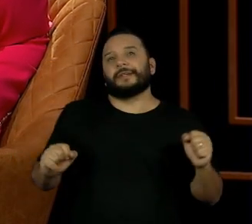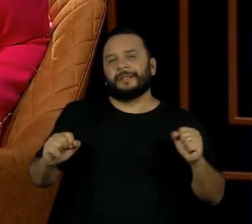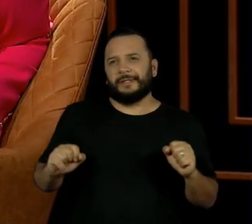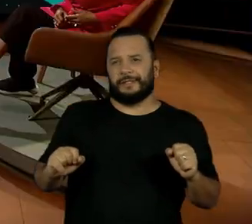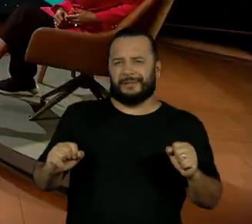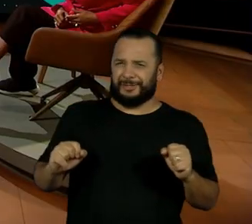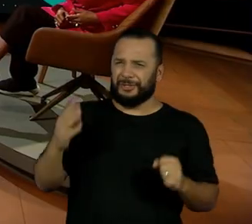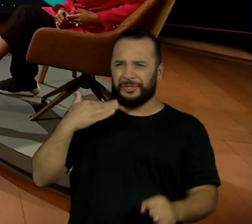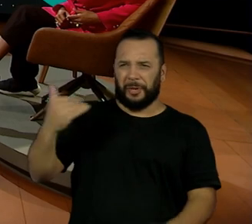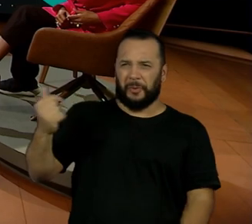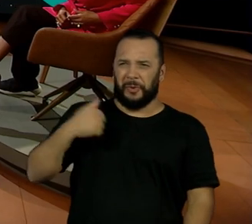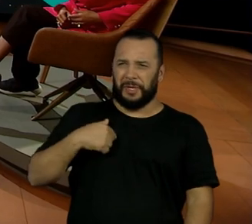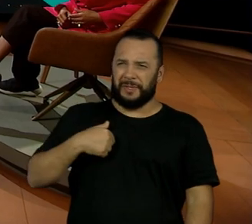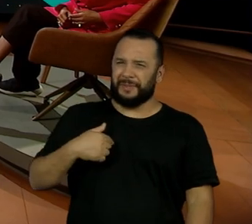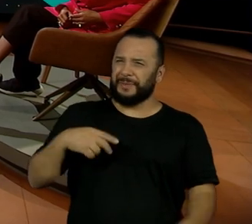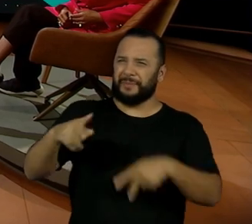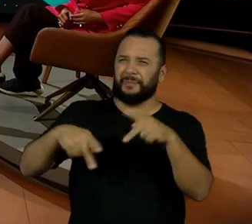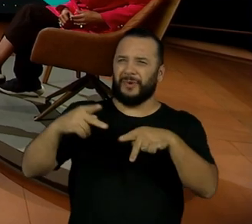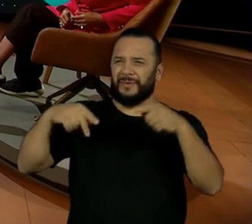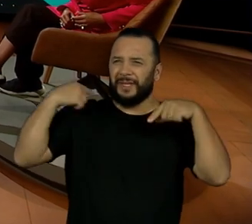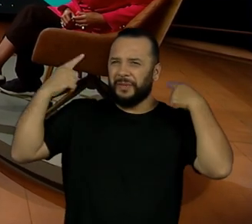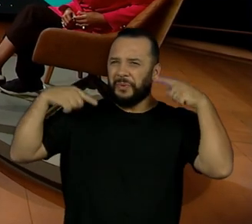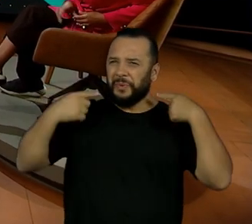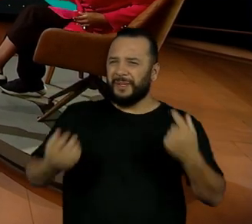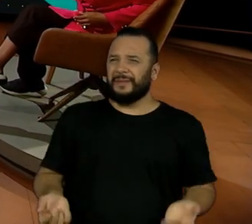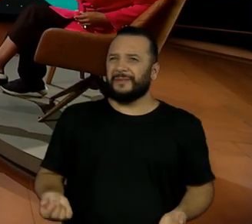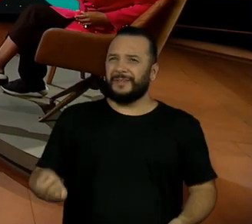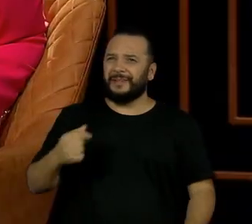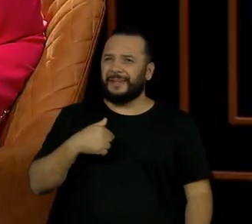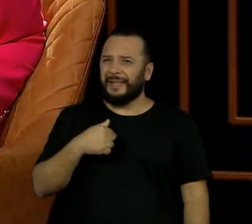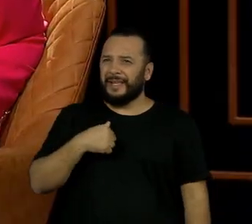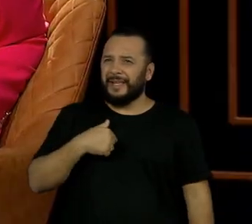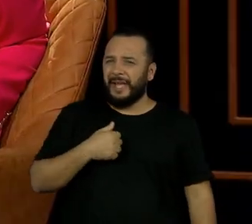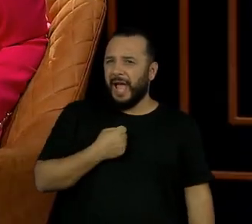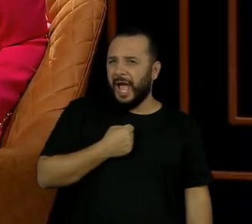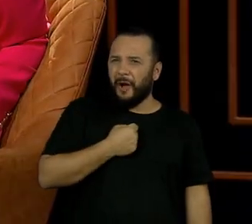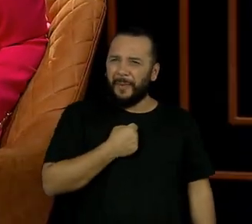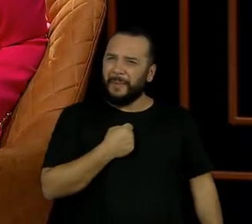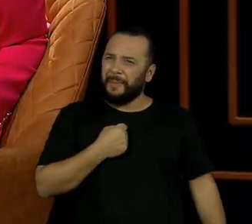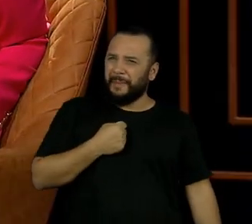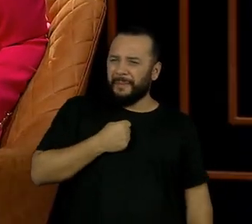povo tá doido eu falei como que eu vou fazer uma cantis